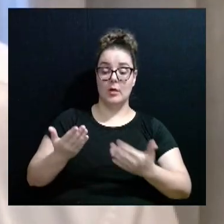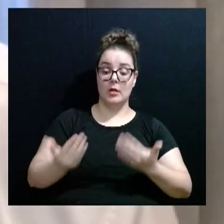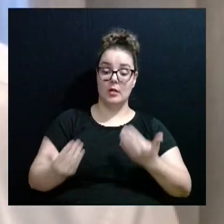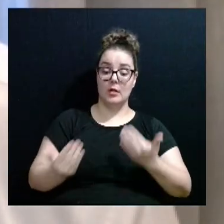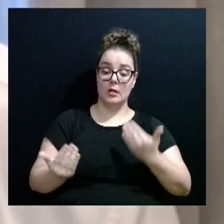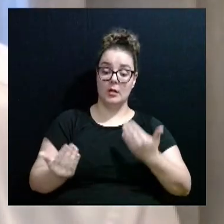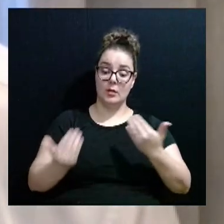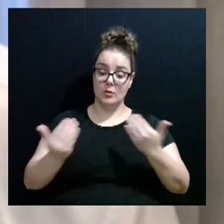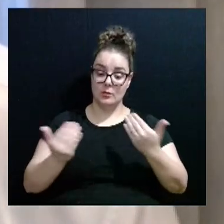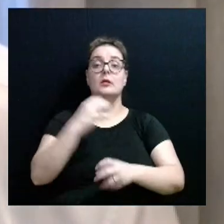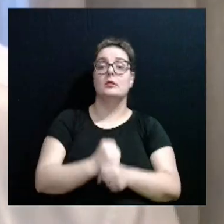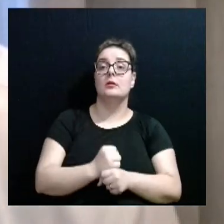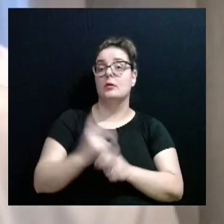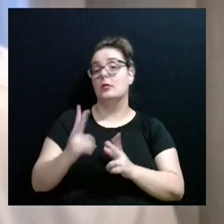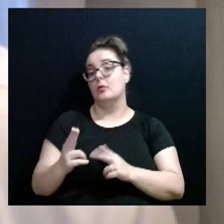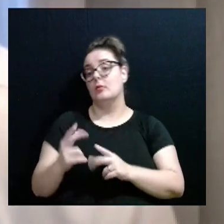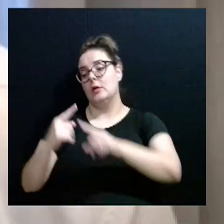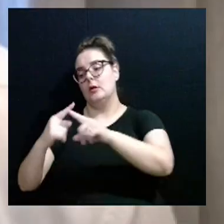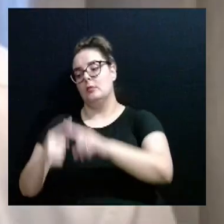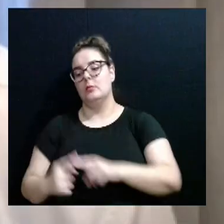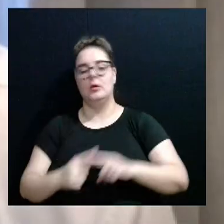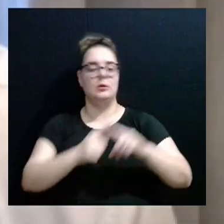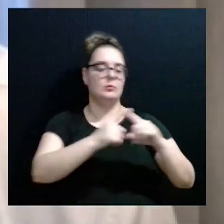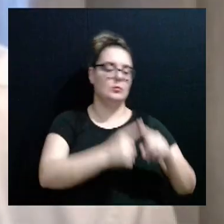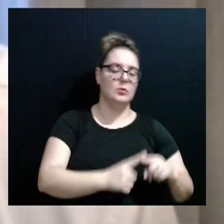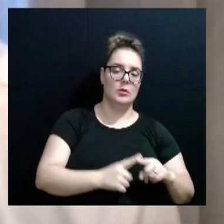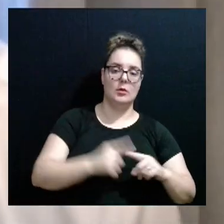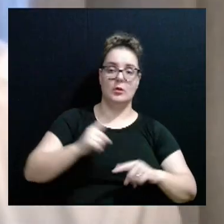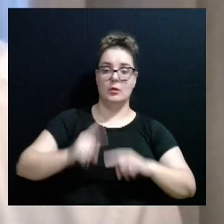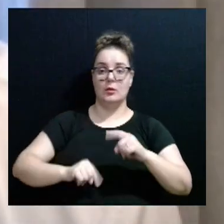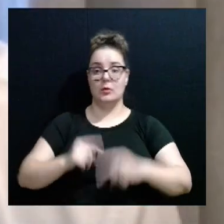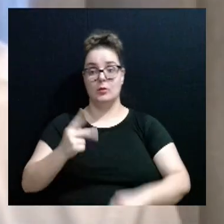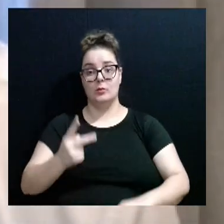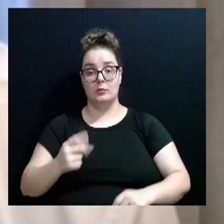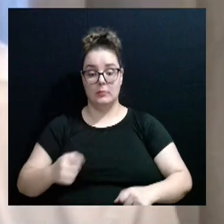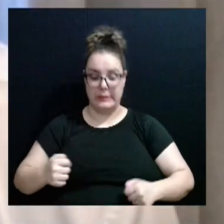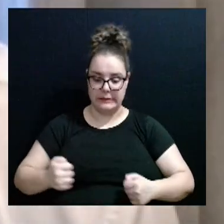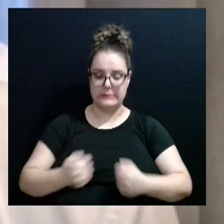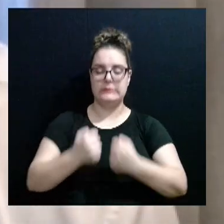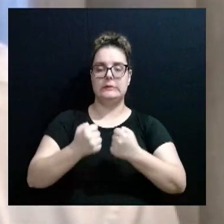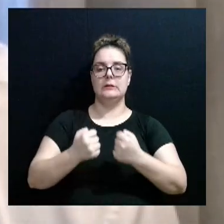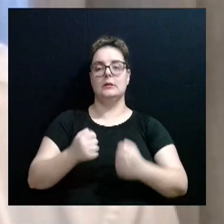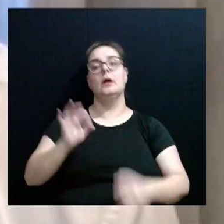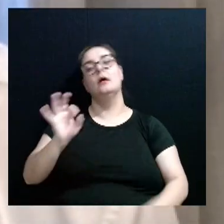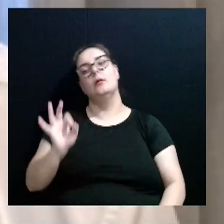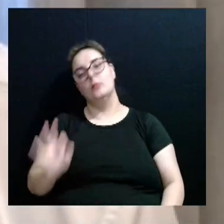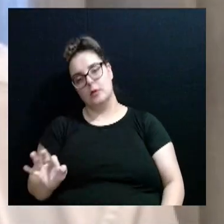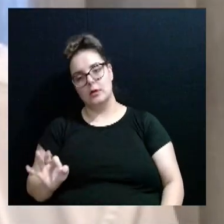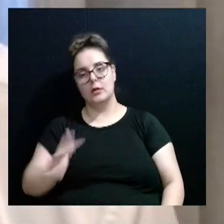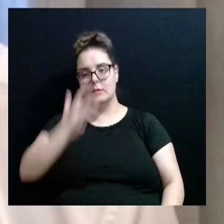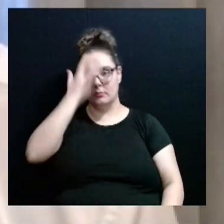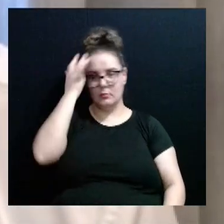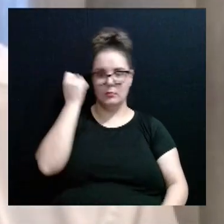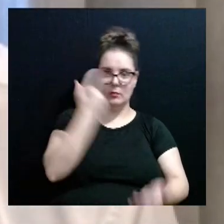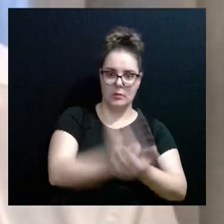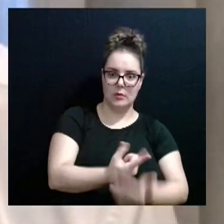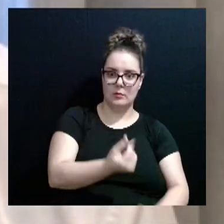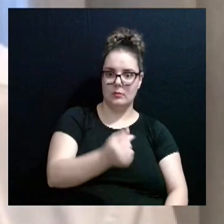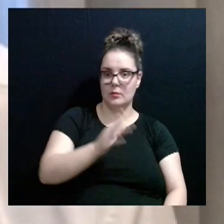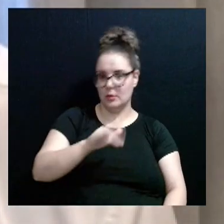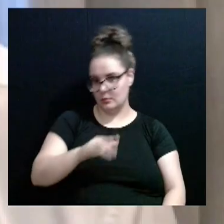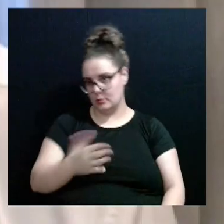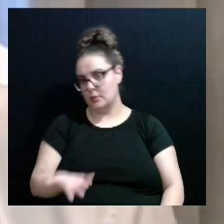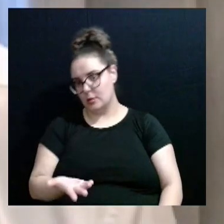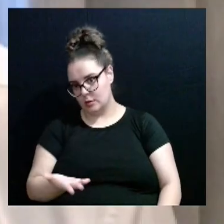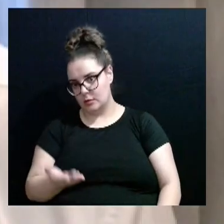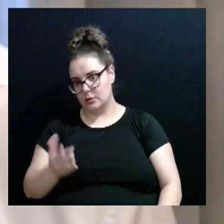você tem essa disputa dos dois produtos mais acirrada, a tendência é que o consumidor pague mais barato pelos produtos na gôndola